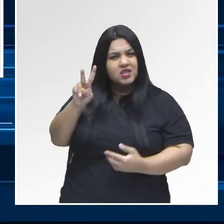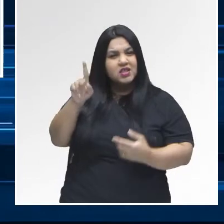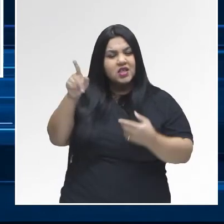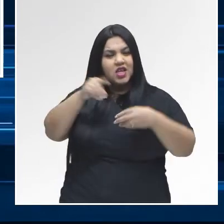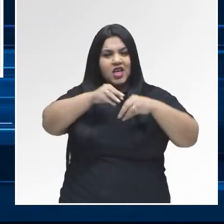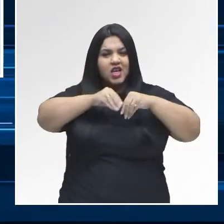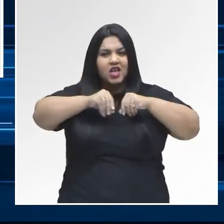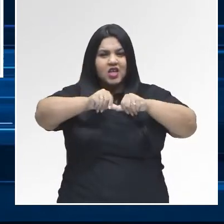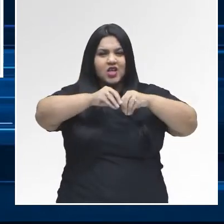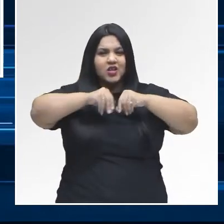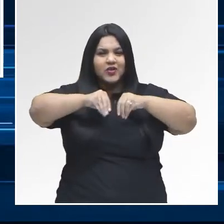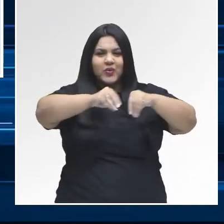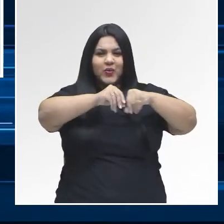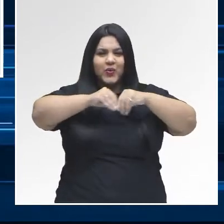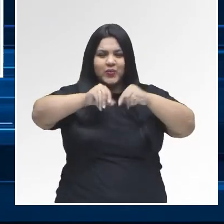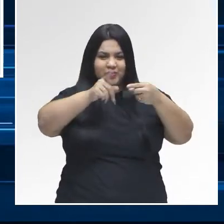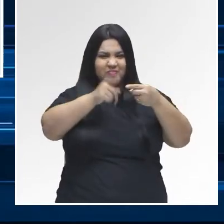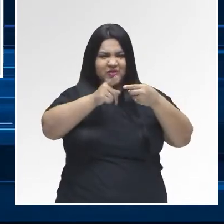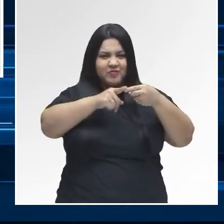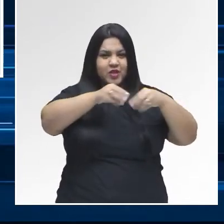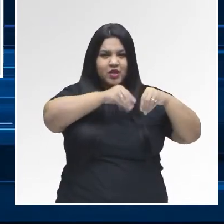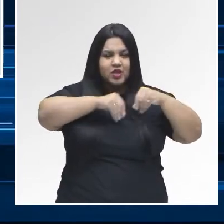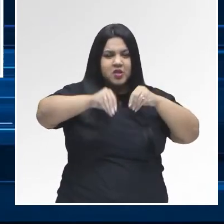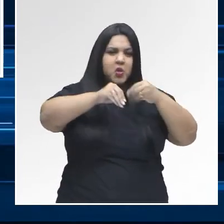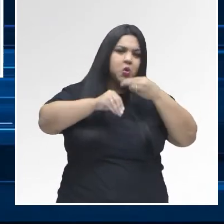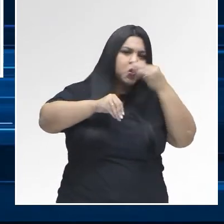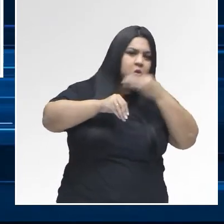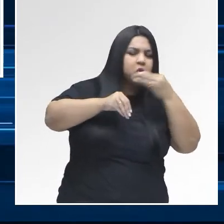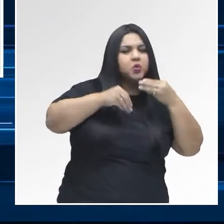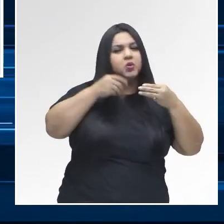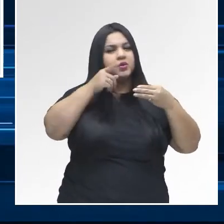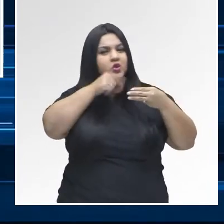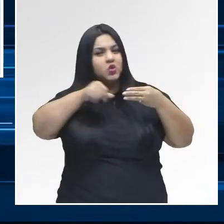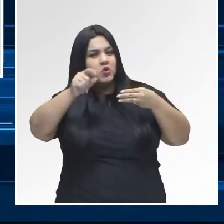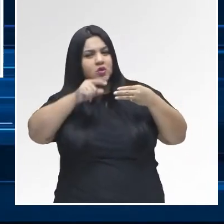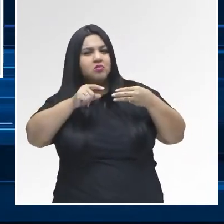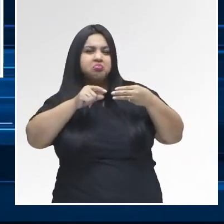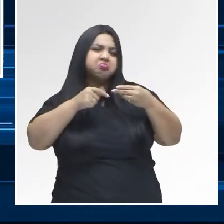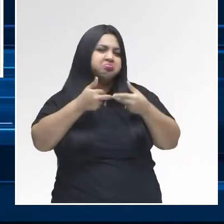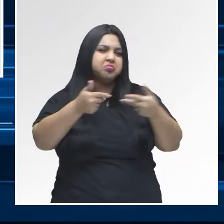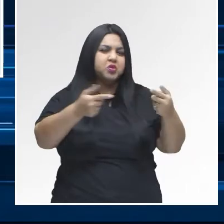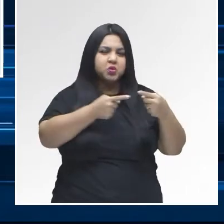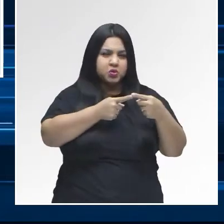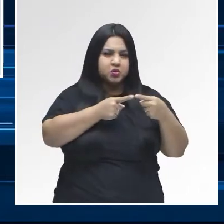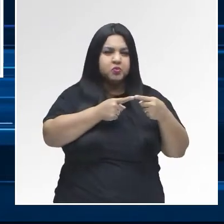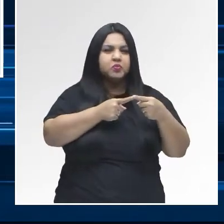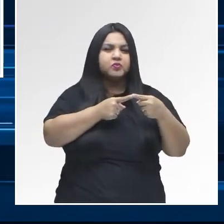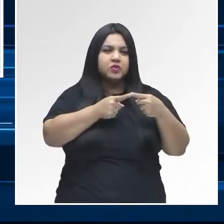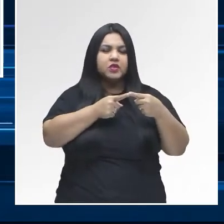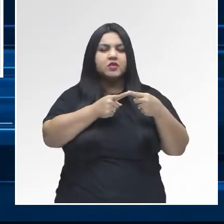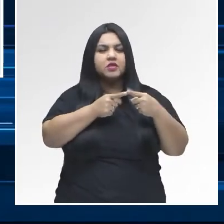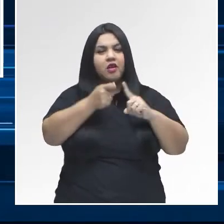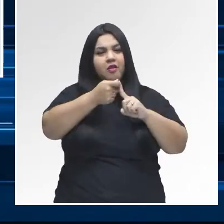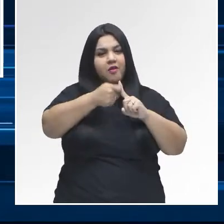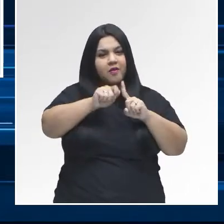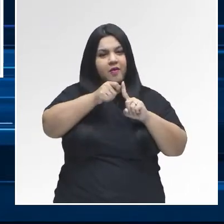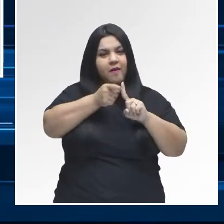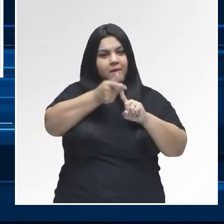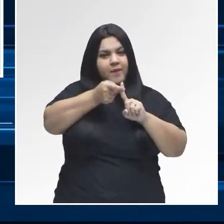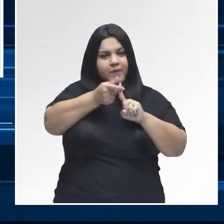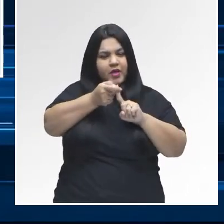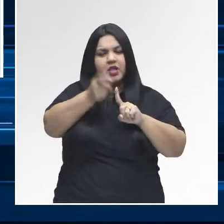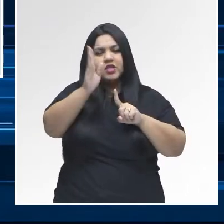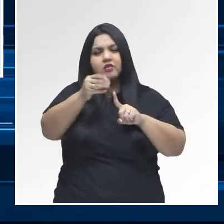Tenho certeza que sim, seja doce ou salgado ou algum outro tipo de comida feita de milho, tenho certeza que vocês já experimentaram,